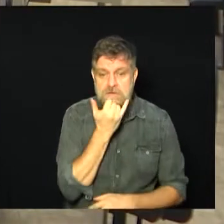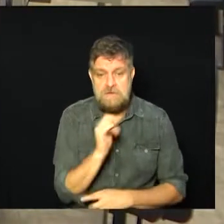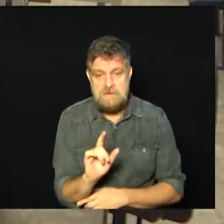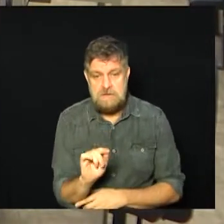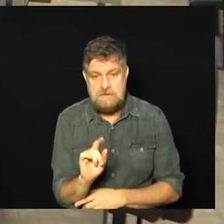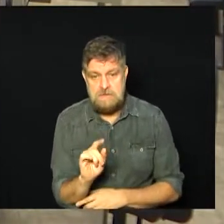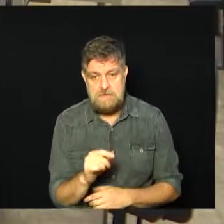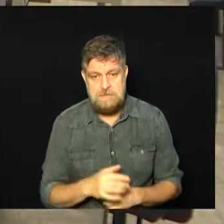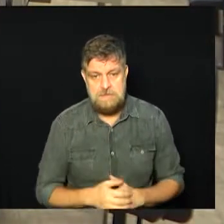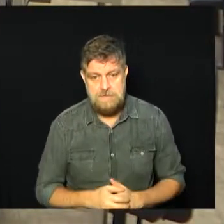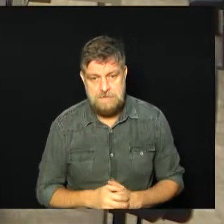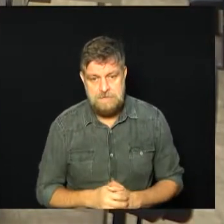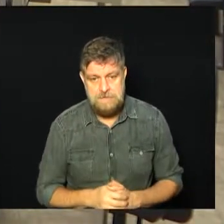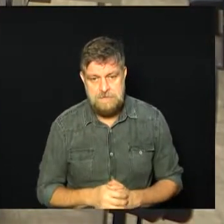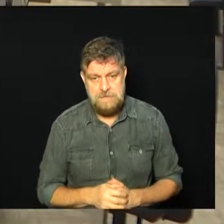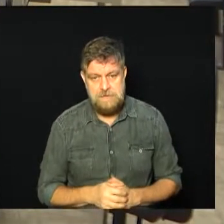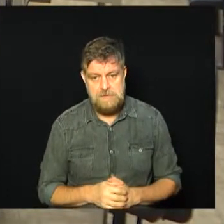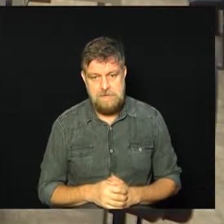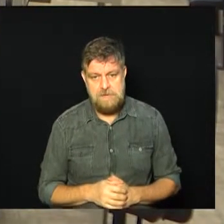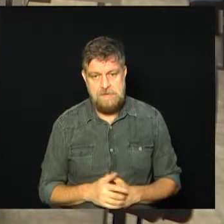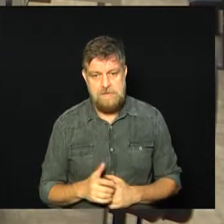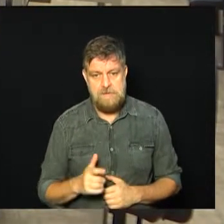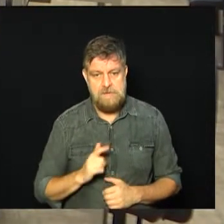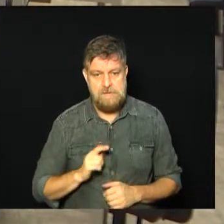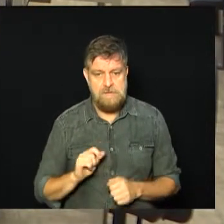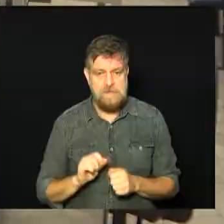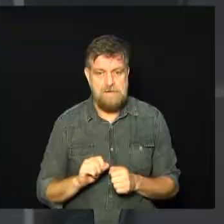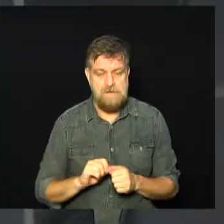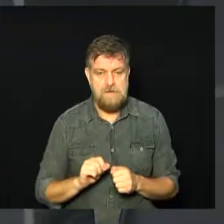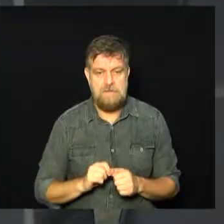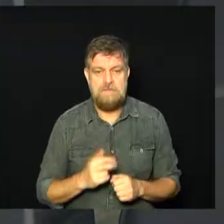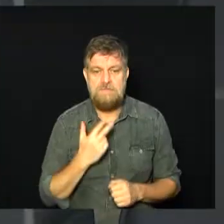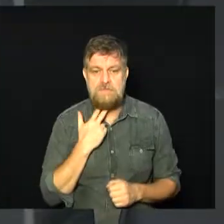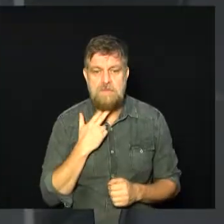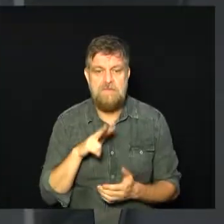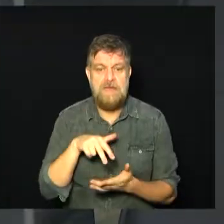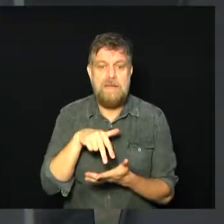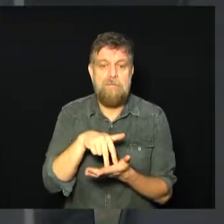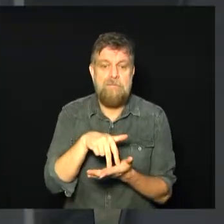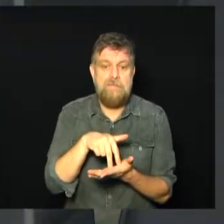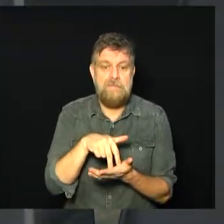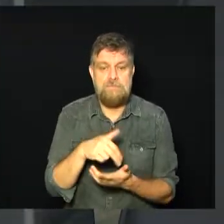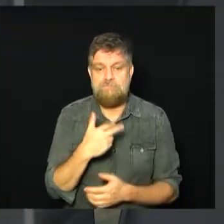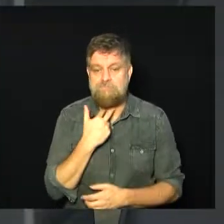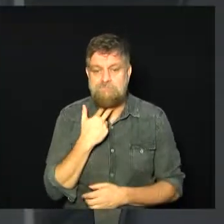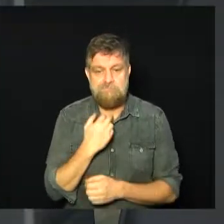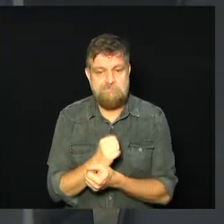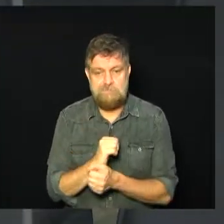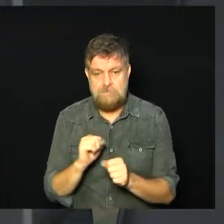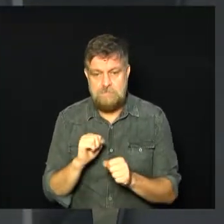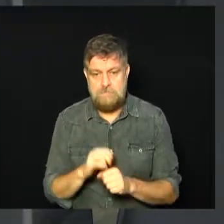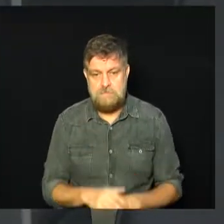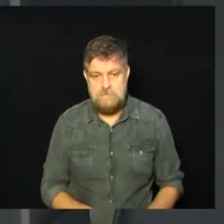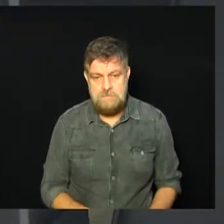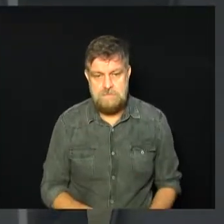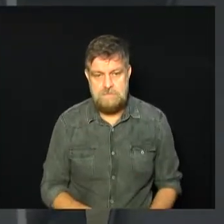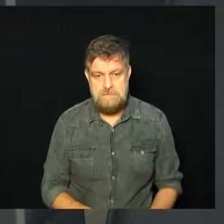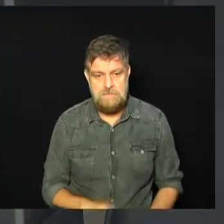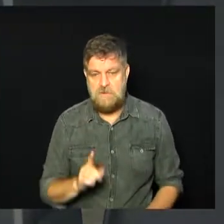aqui, mas eu fiz uma pequena cirurgia aqui no pé e não dá para ficar em pé muito tempo. Então, não é folga, não,